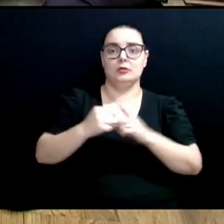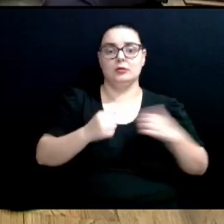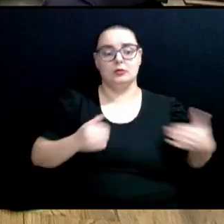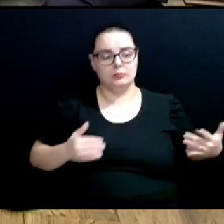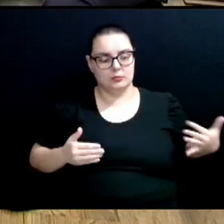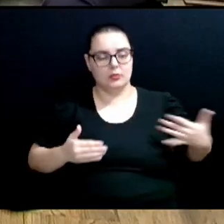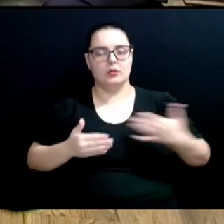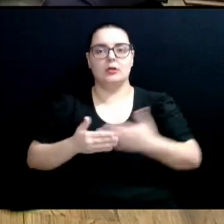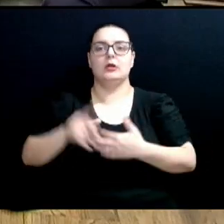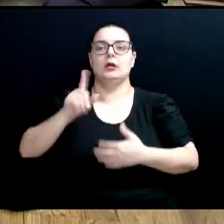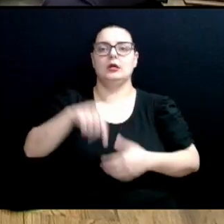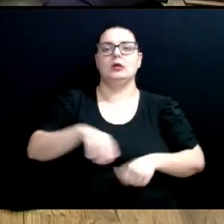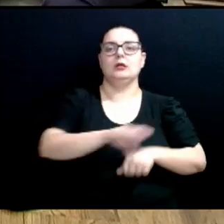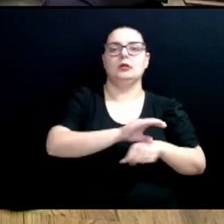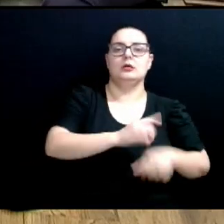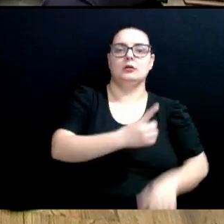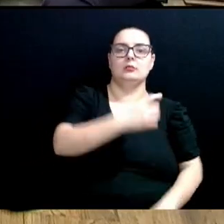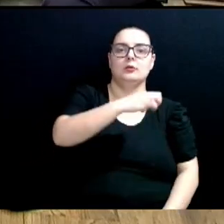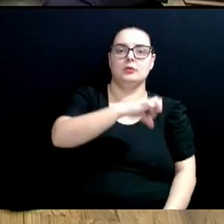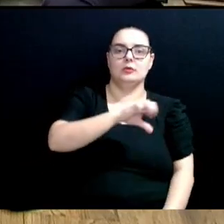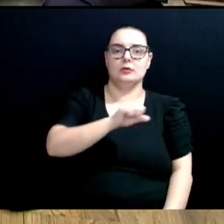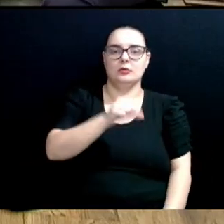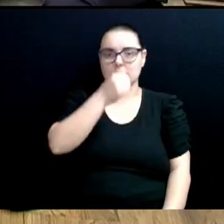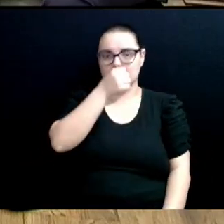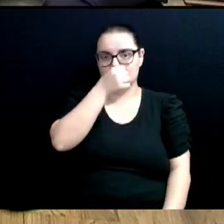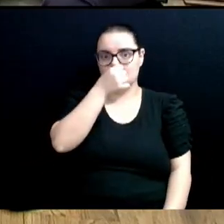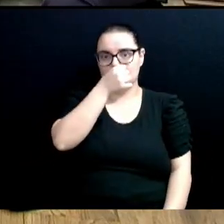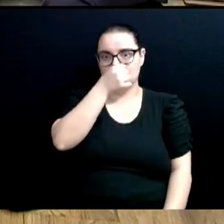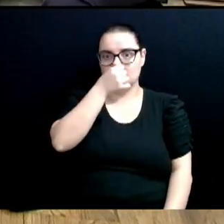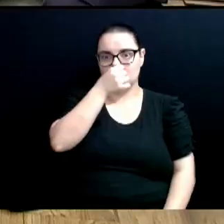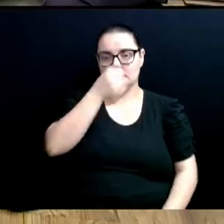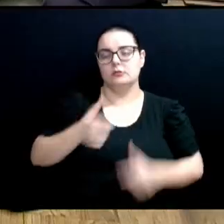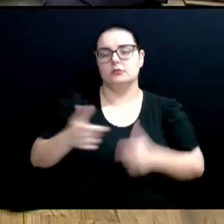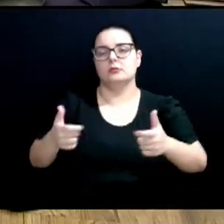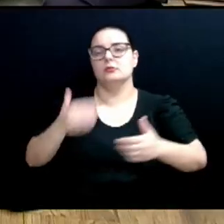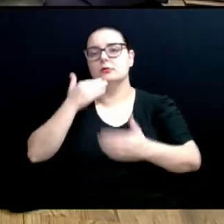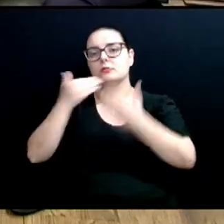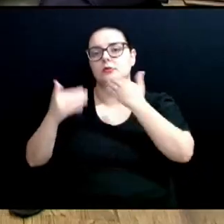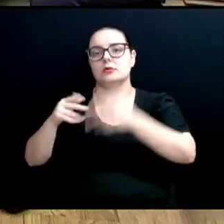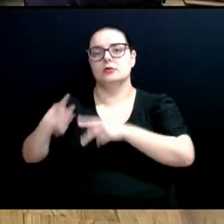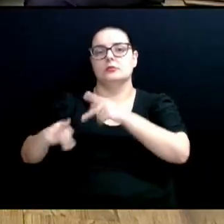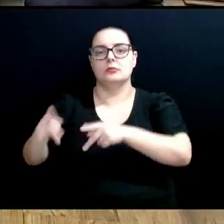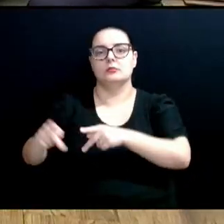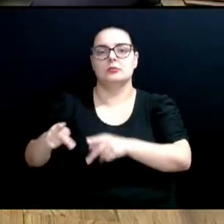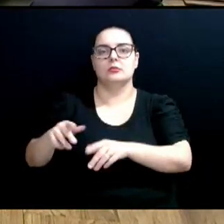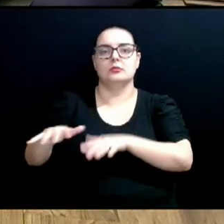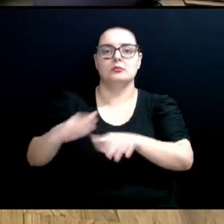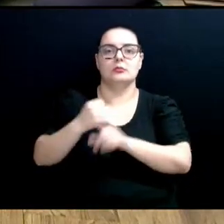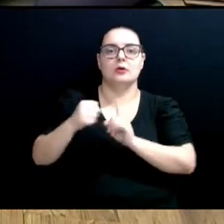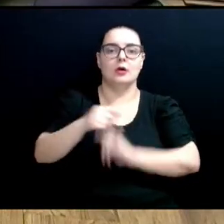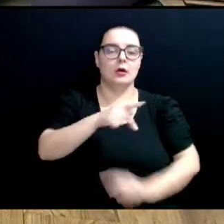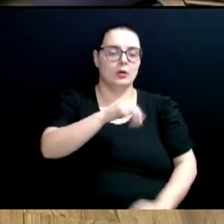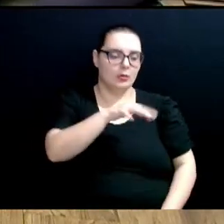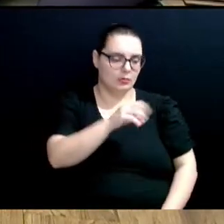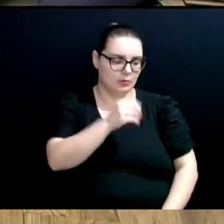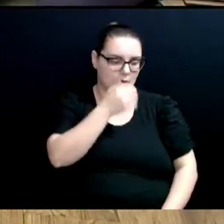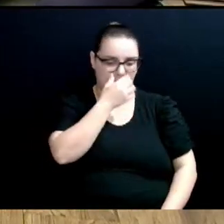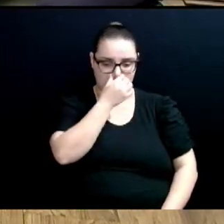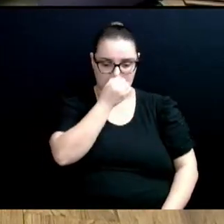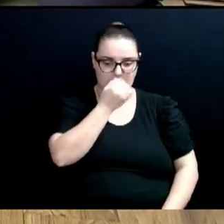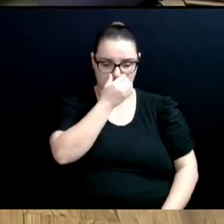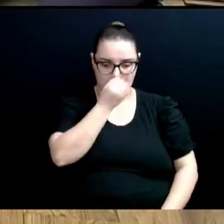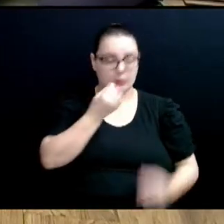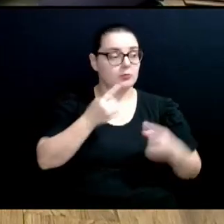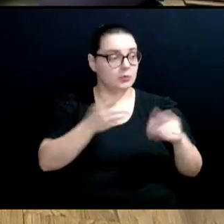de 88 e vem de uma grande demanda da população e dos movimentos sociais. Paulo, quero fazer uma provocação a você agora. Na sua